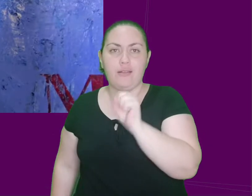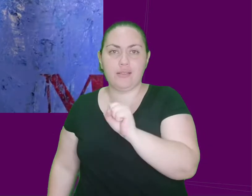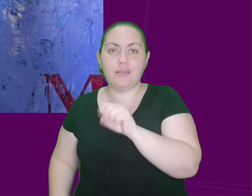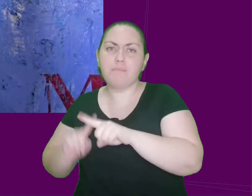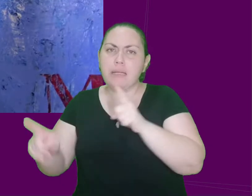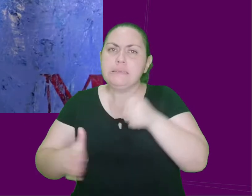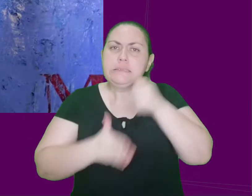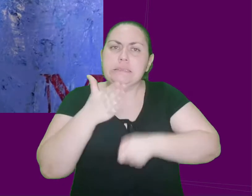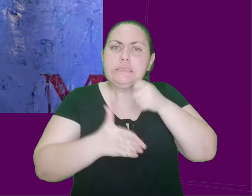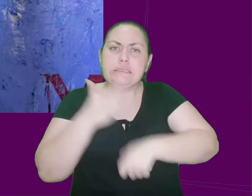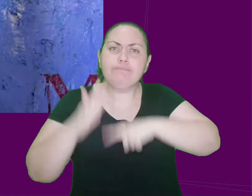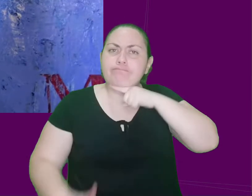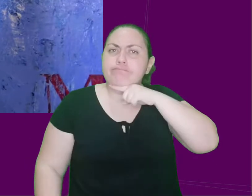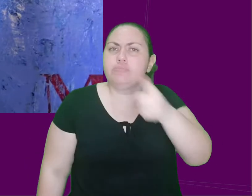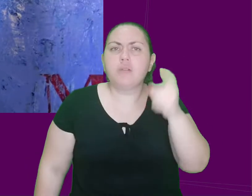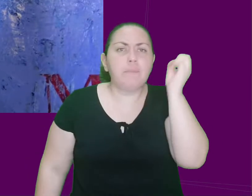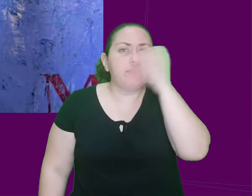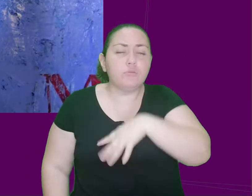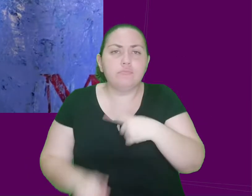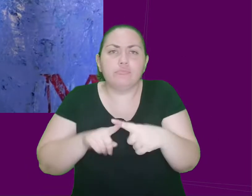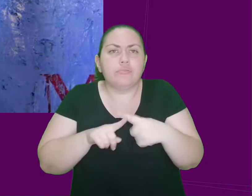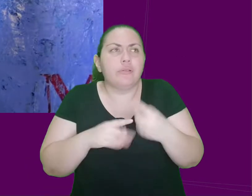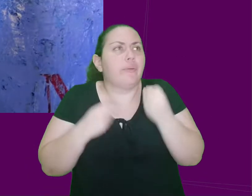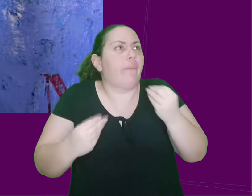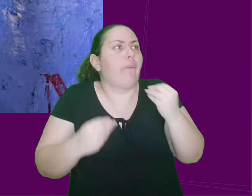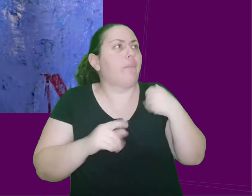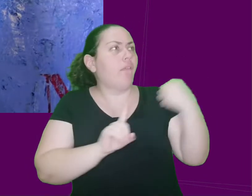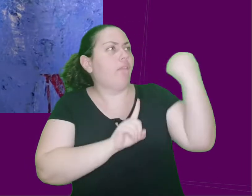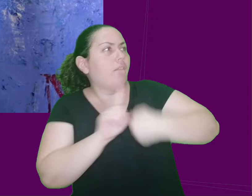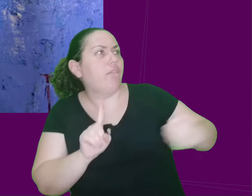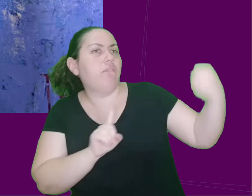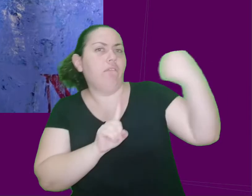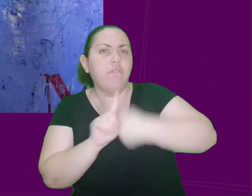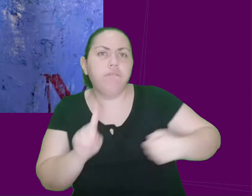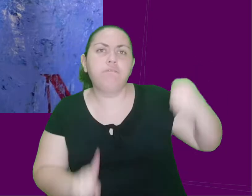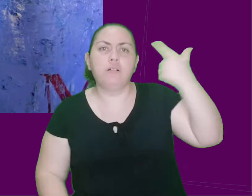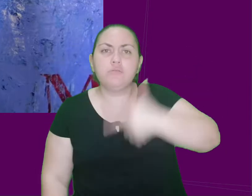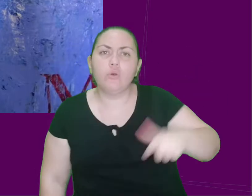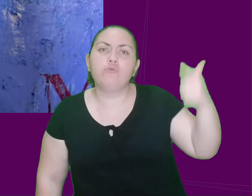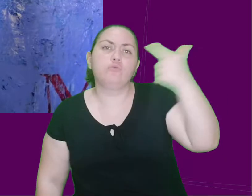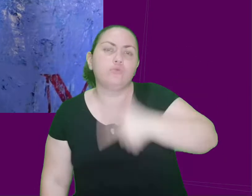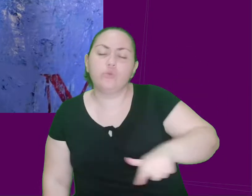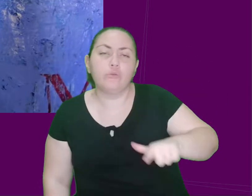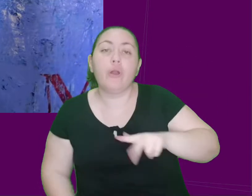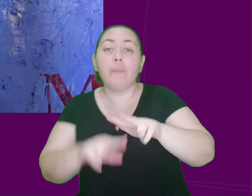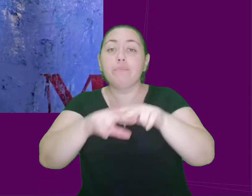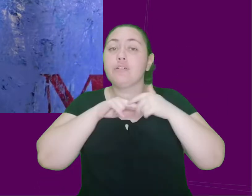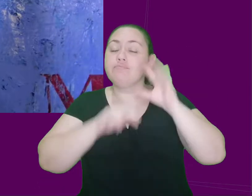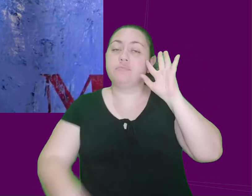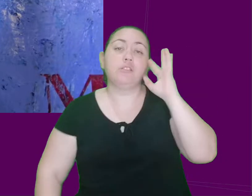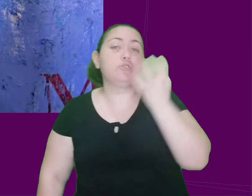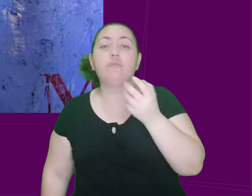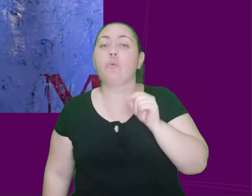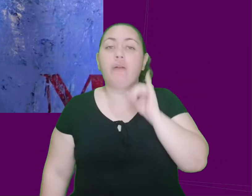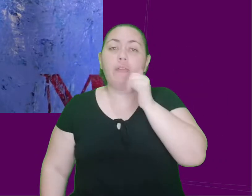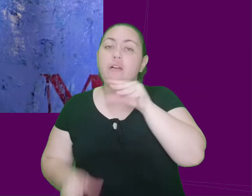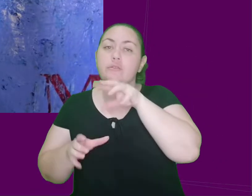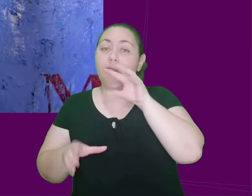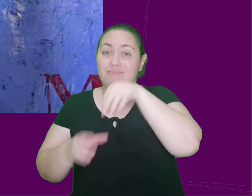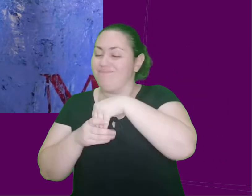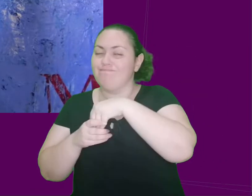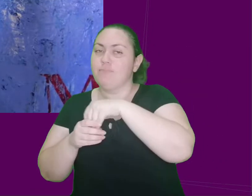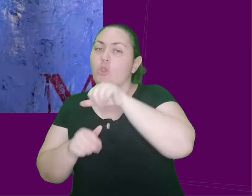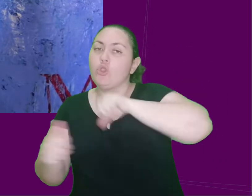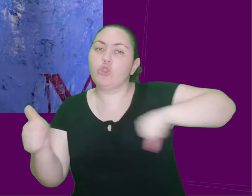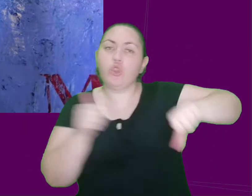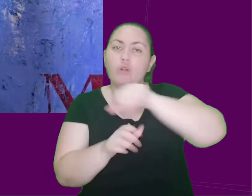a insistência parece absurda, já que ele não vê sentido em apanhar continuamente. O narrador troca, por acaso,